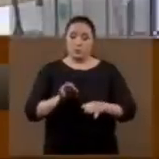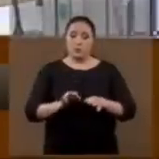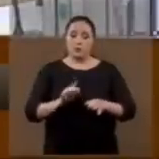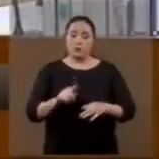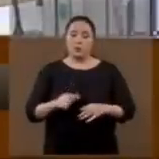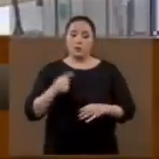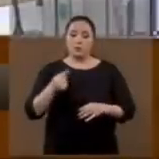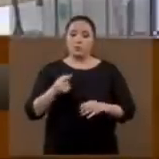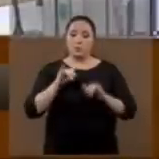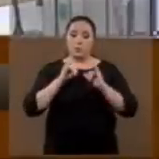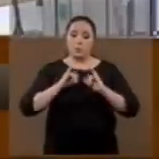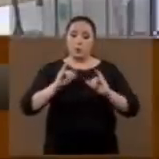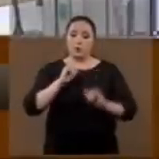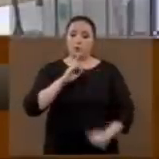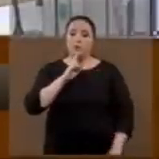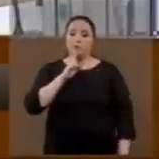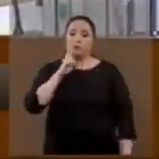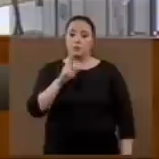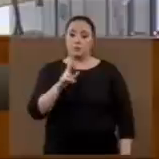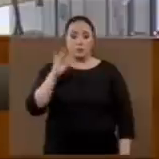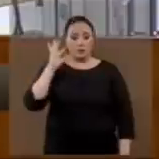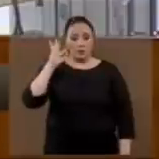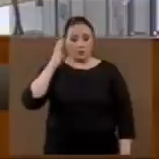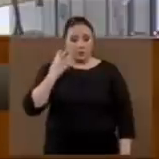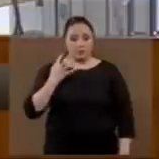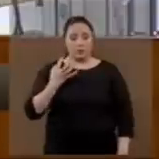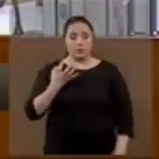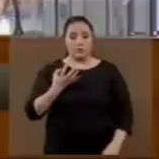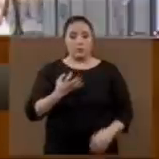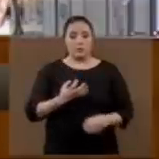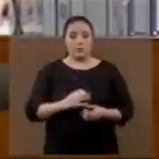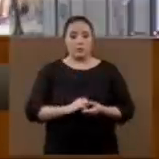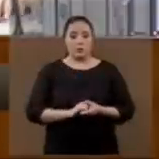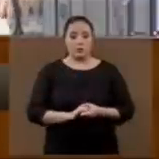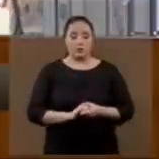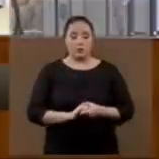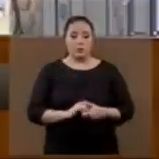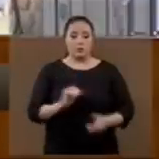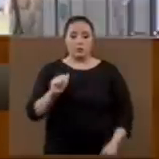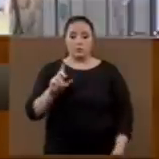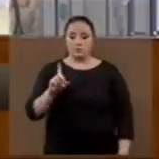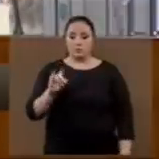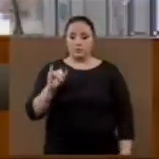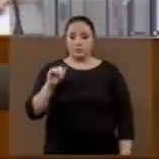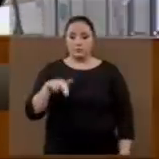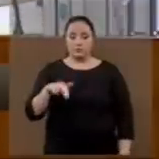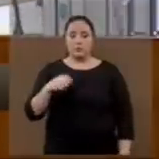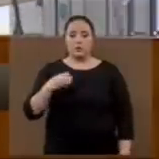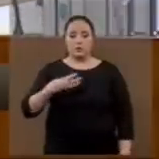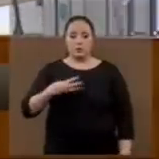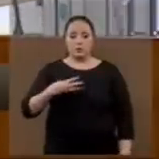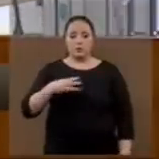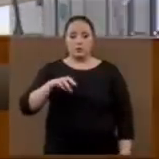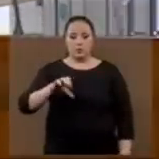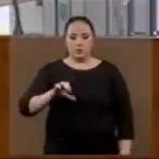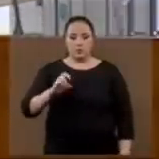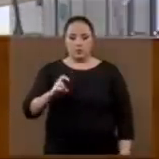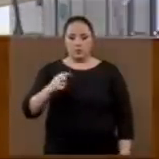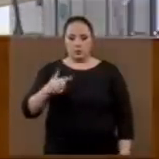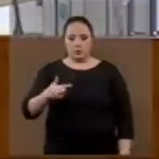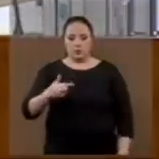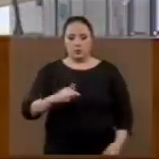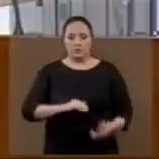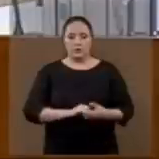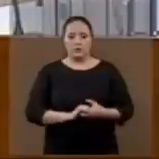de proclamação da decisão na ação direta de inconstitucionalidade